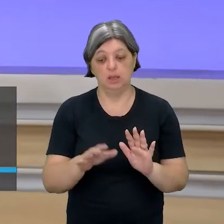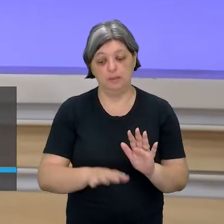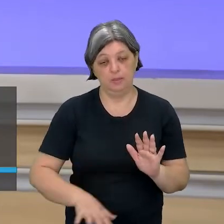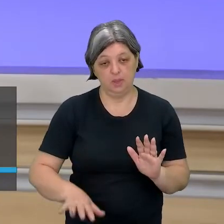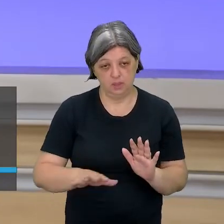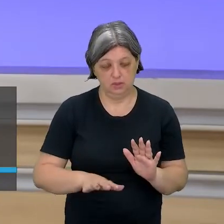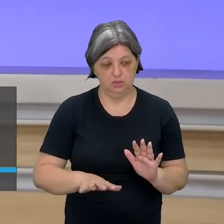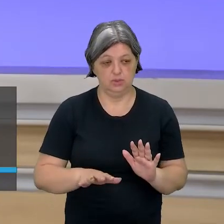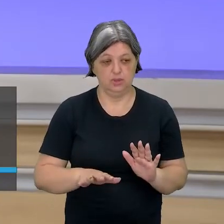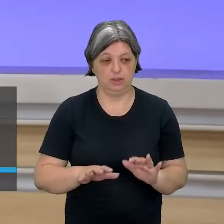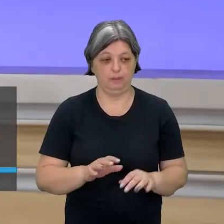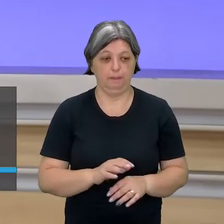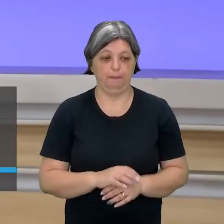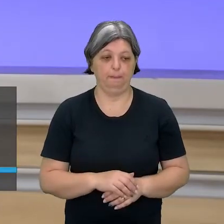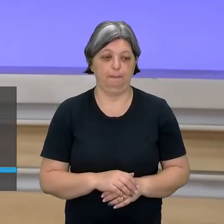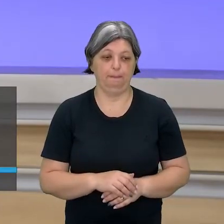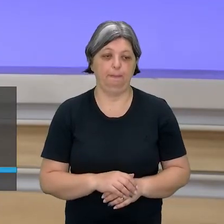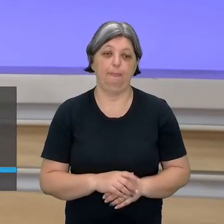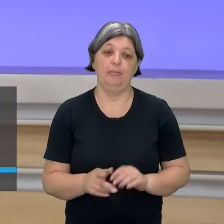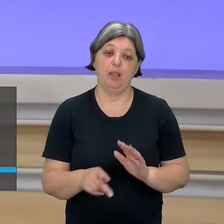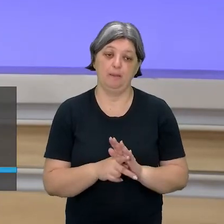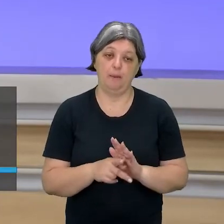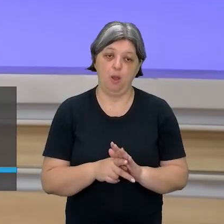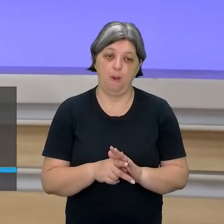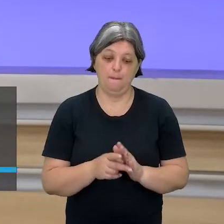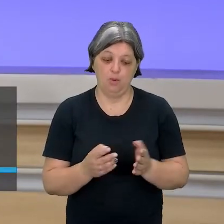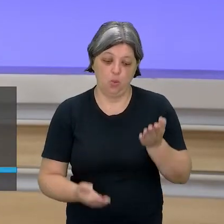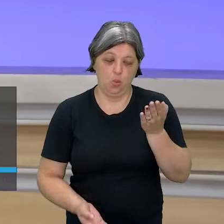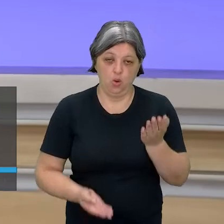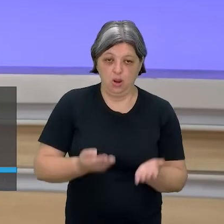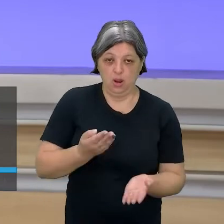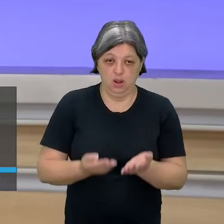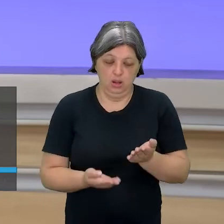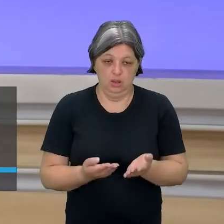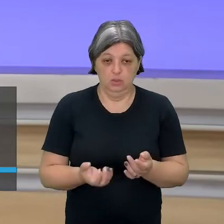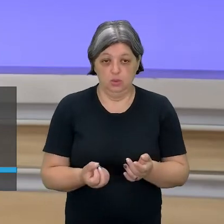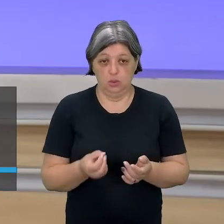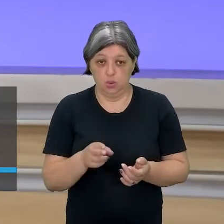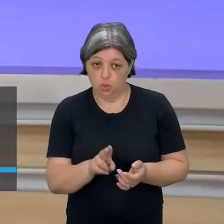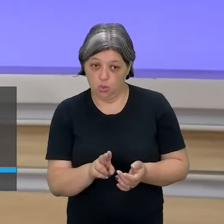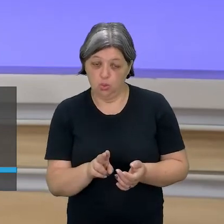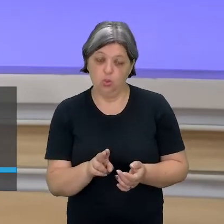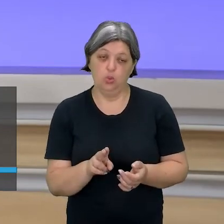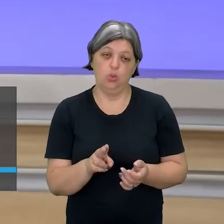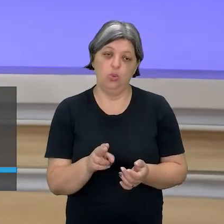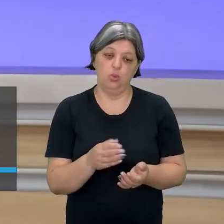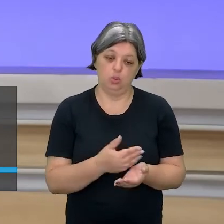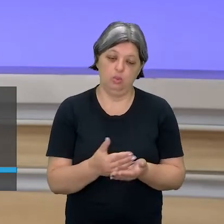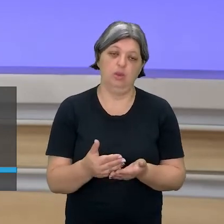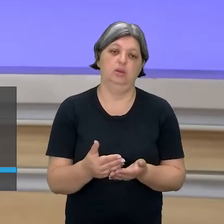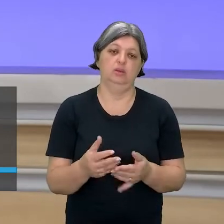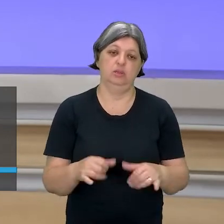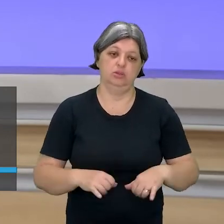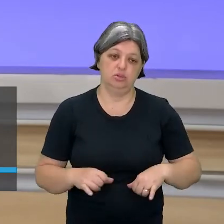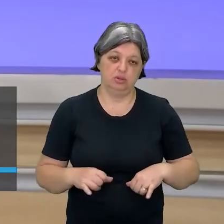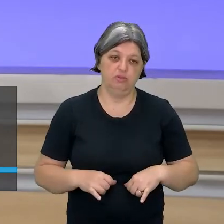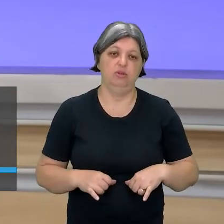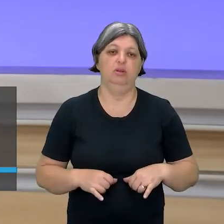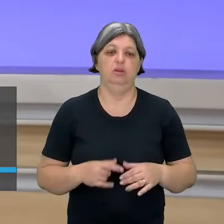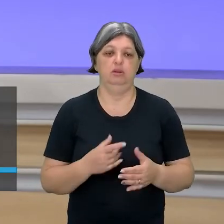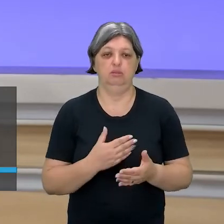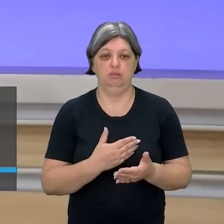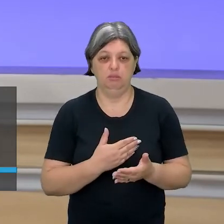ele está, né, em equilíbrio ou se o ambiente ele começa a sofrer novamente um processo de